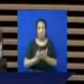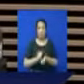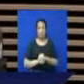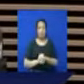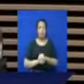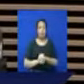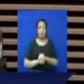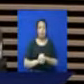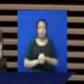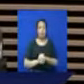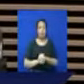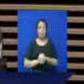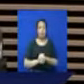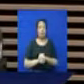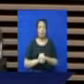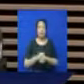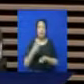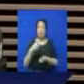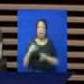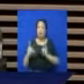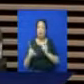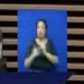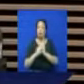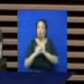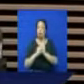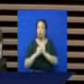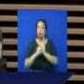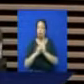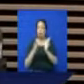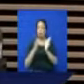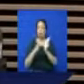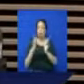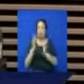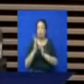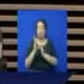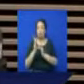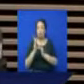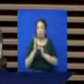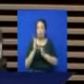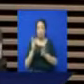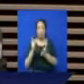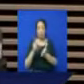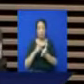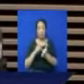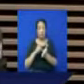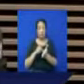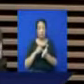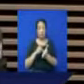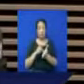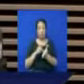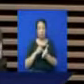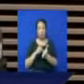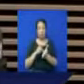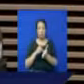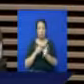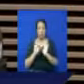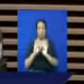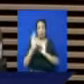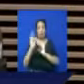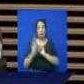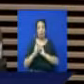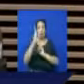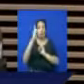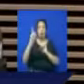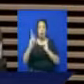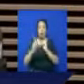um encontro verdadeiro com Jesus Cristo, Salvador e Redentor, ele ainda está longe de Deus. Esse encontro